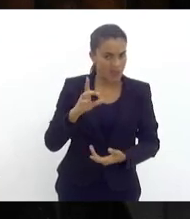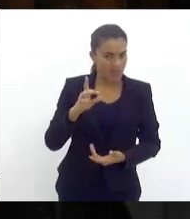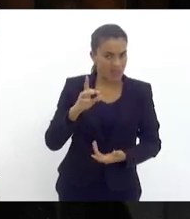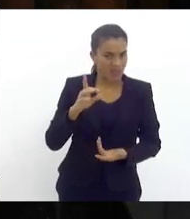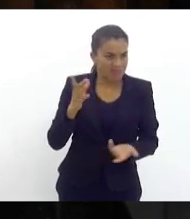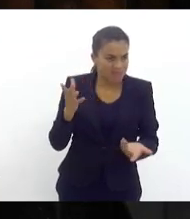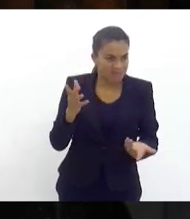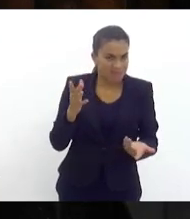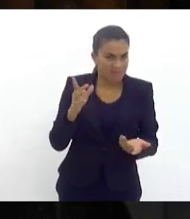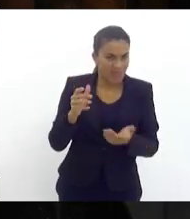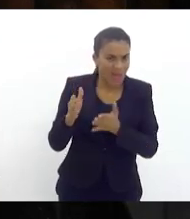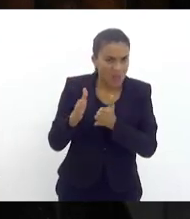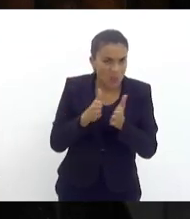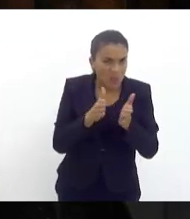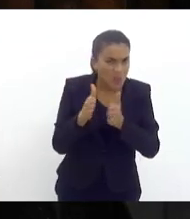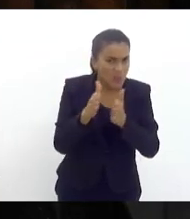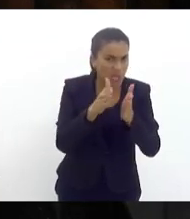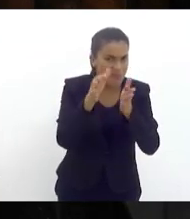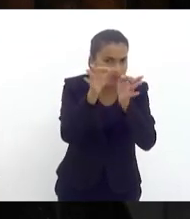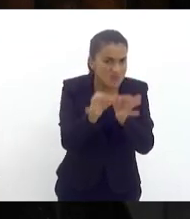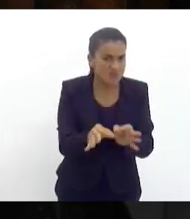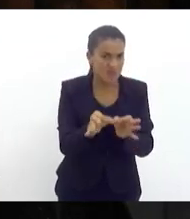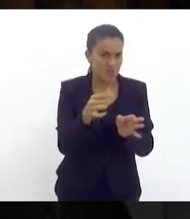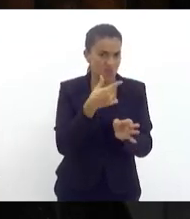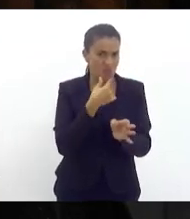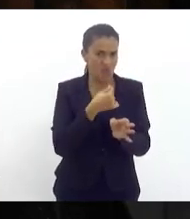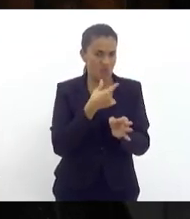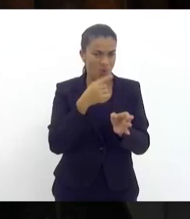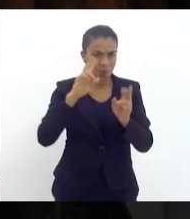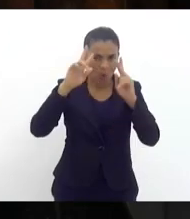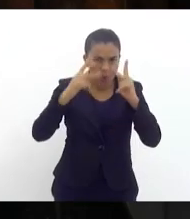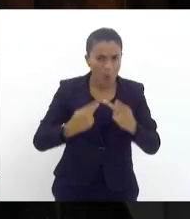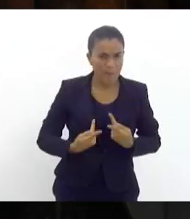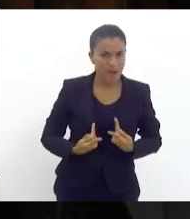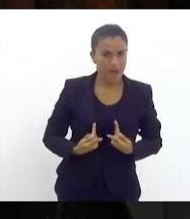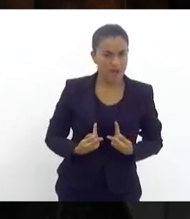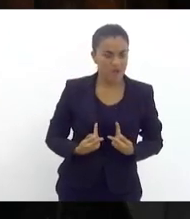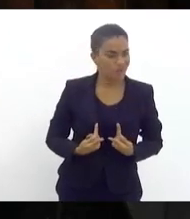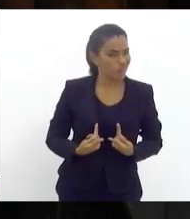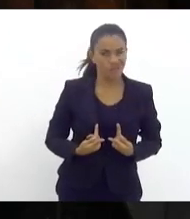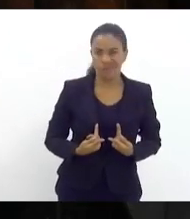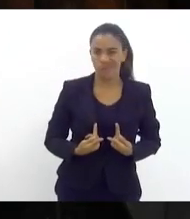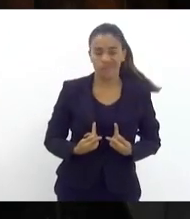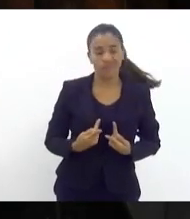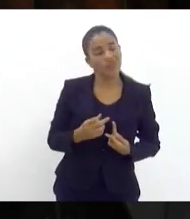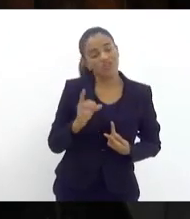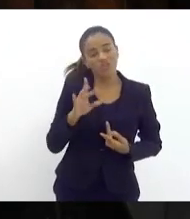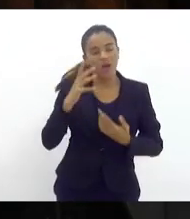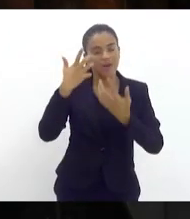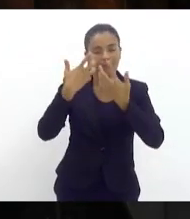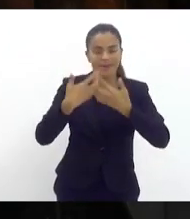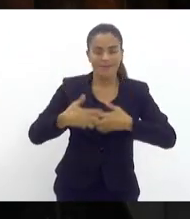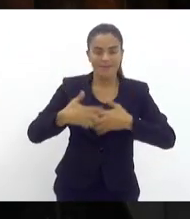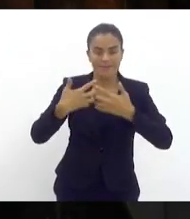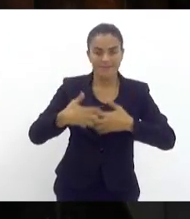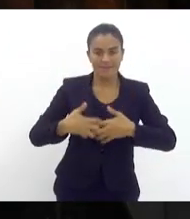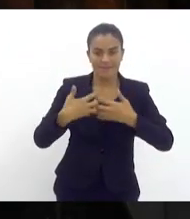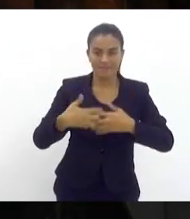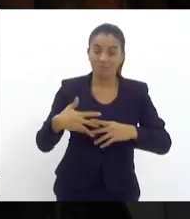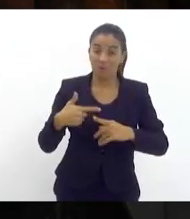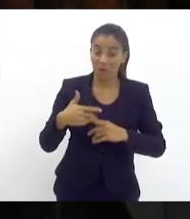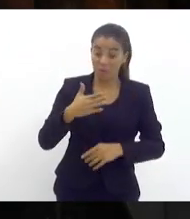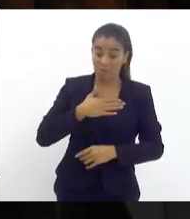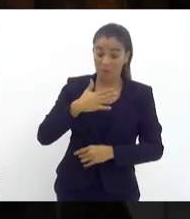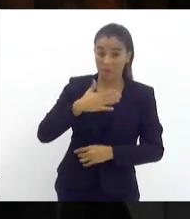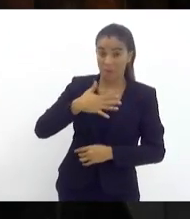tá esteja no caminho para dar certo então queria fazer essa reflexão porque essa não é